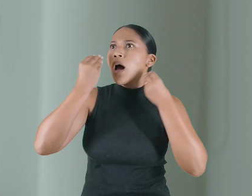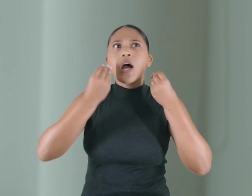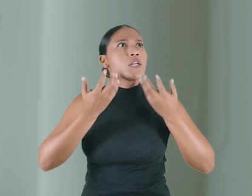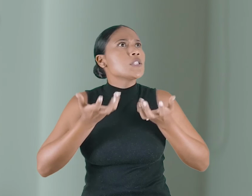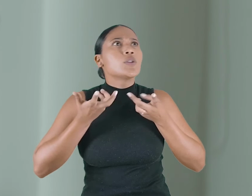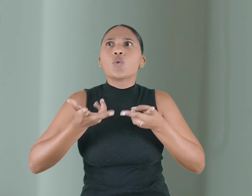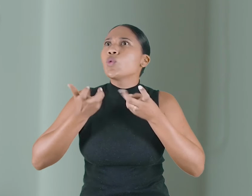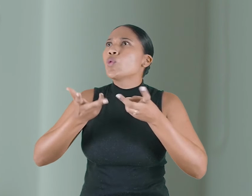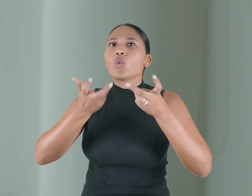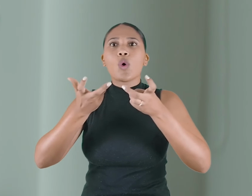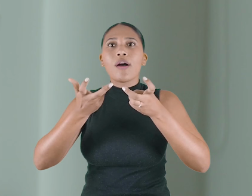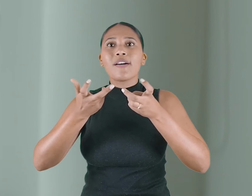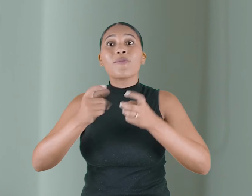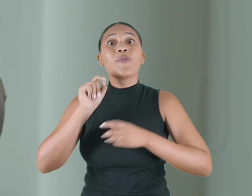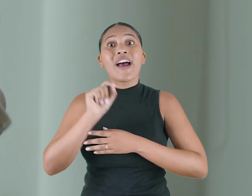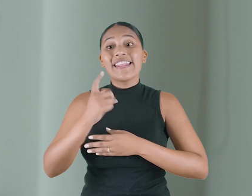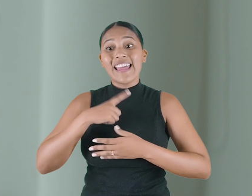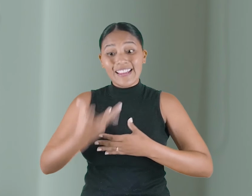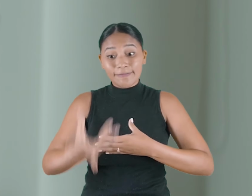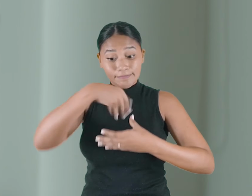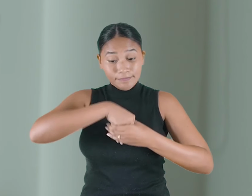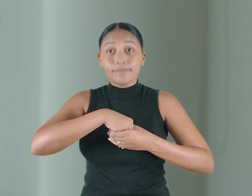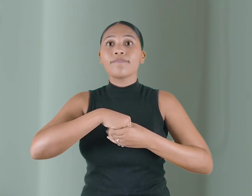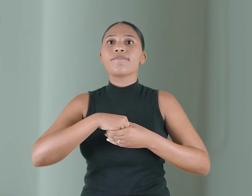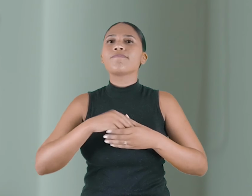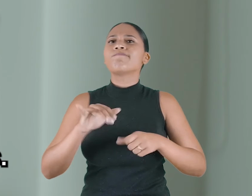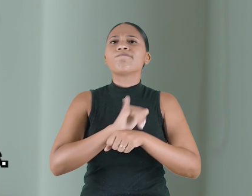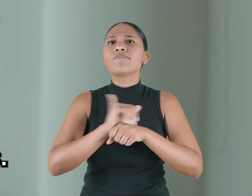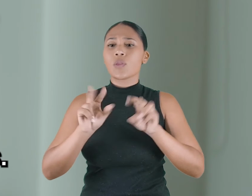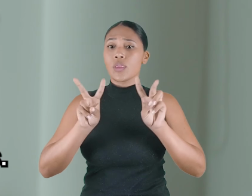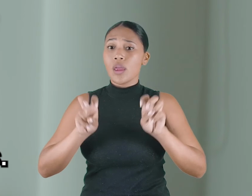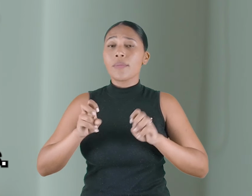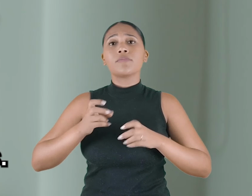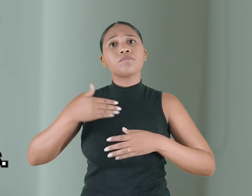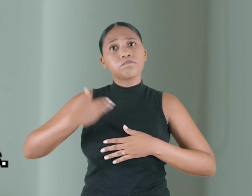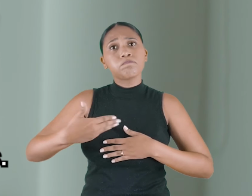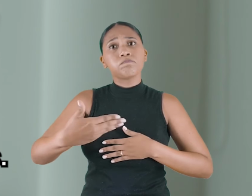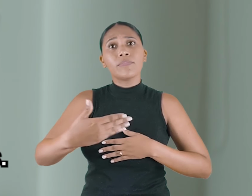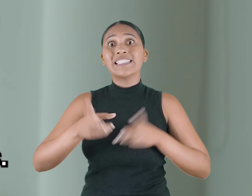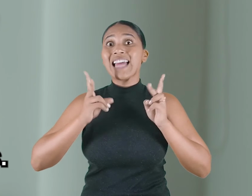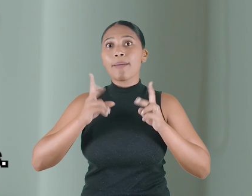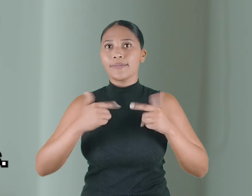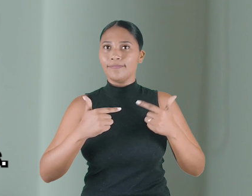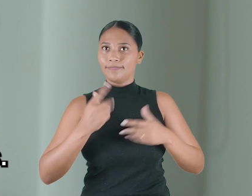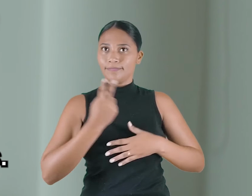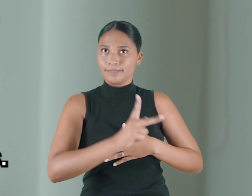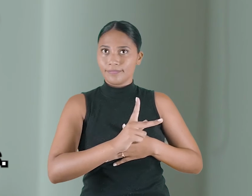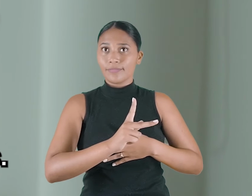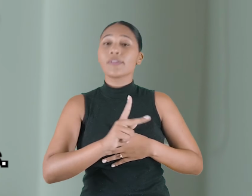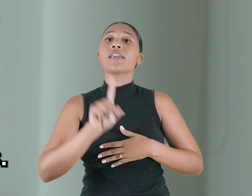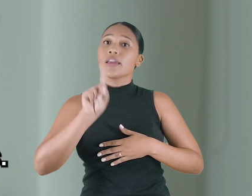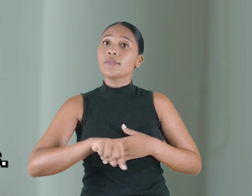Heráclito. Para abrigar, de certa forma, um tema recorrente da obra dela, que é